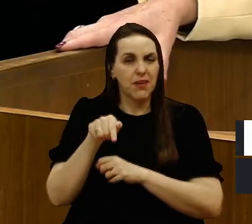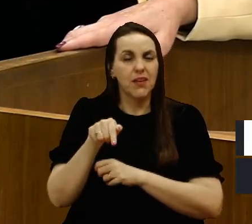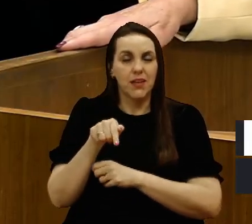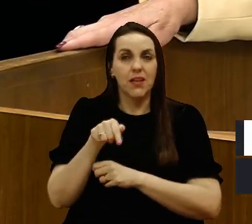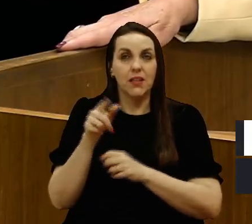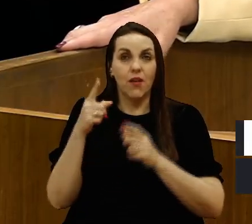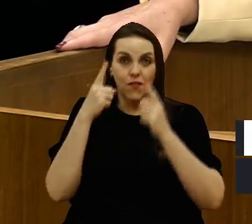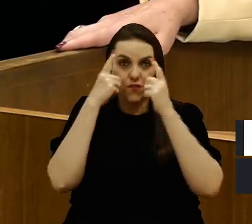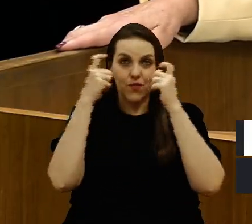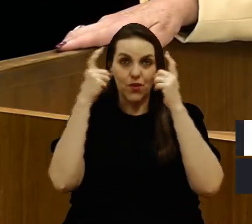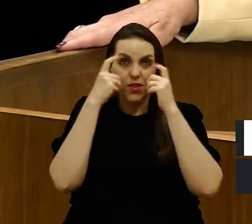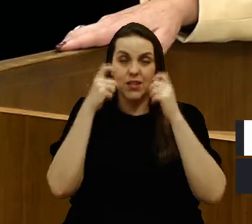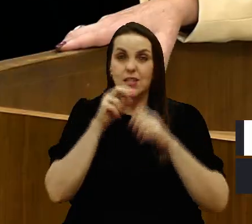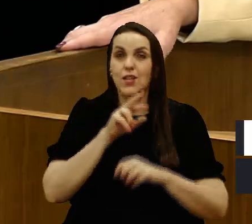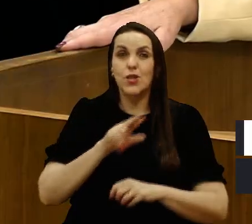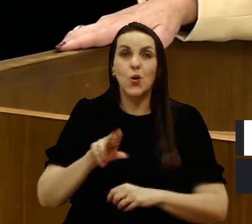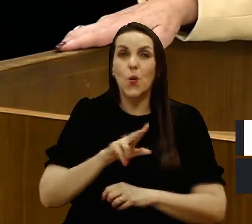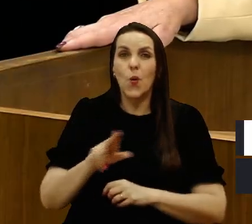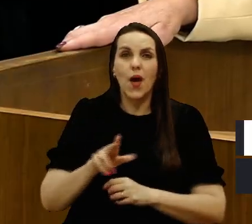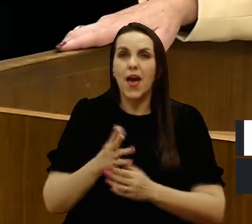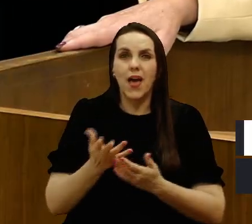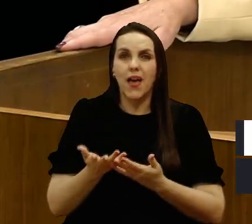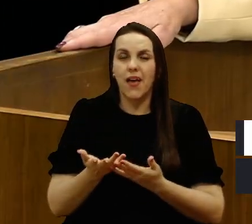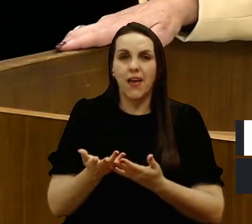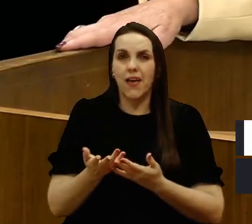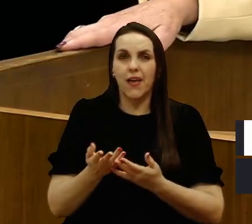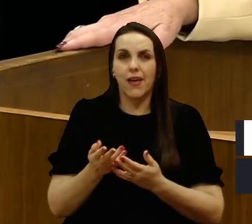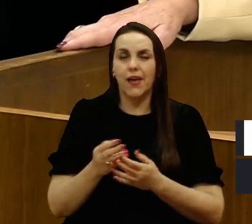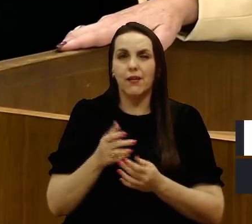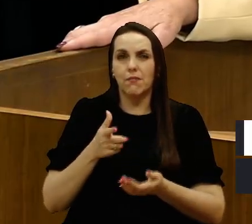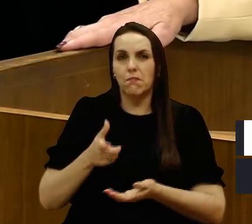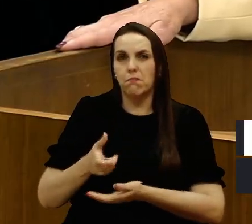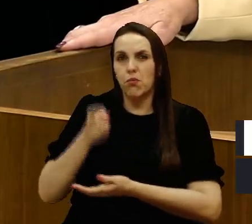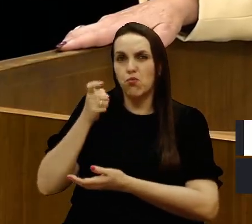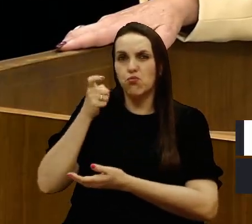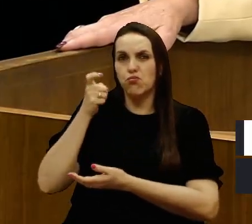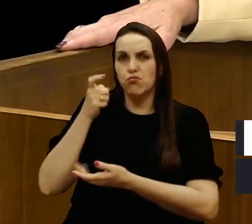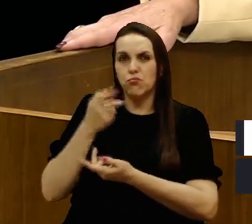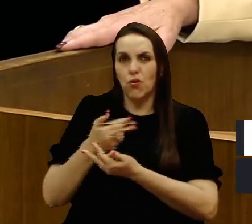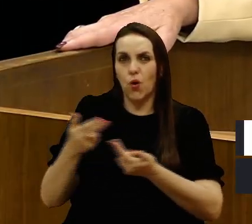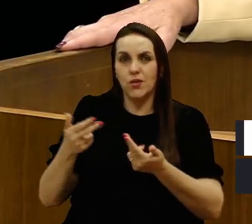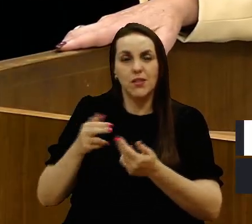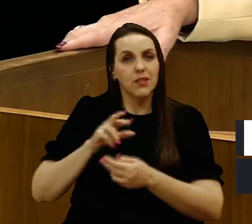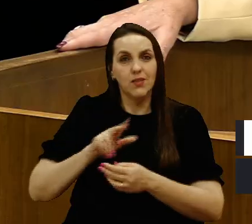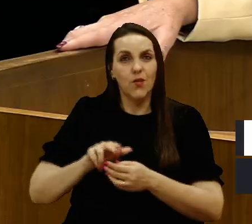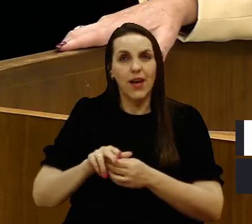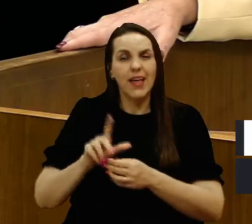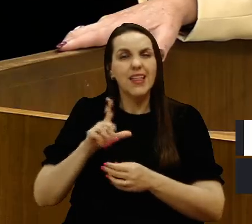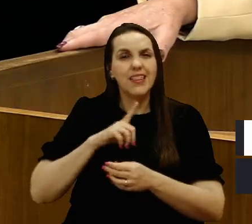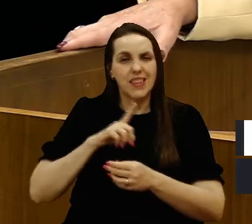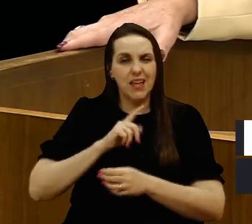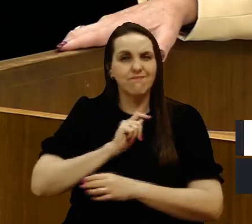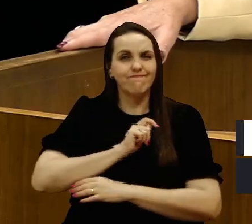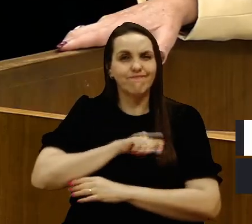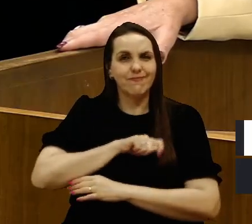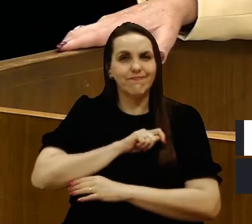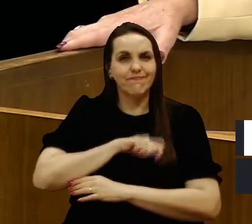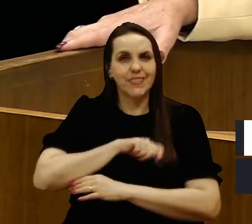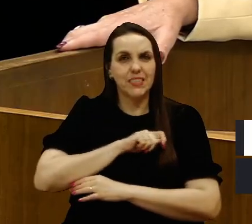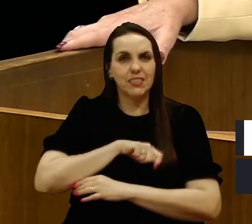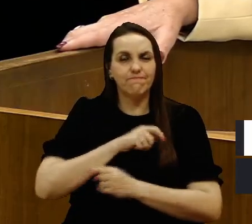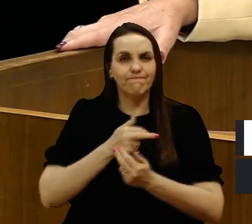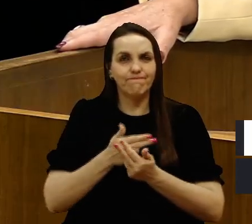essas violências não são uma violência de um tiro ou alguma coisa assim. São com requintes de